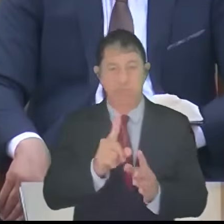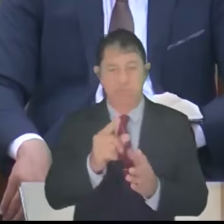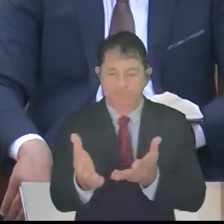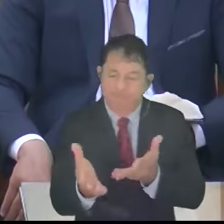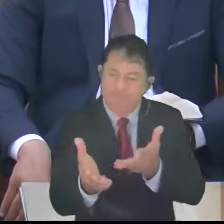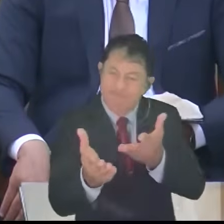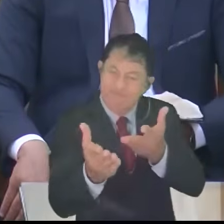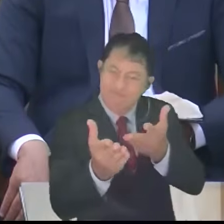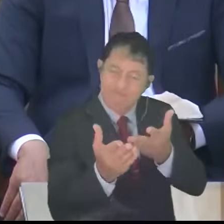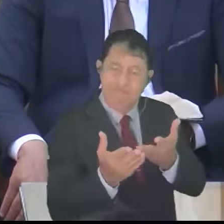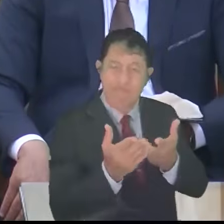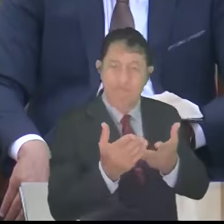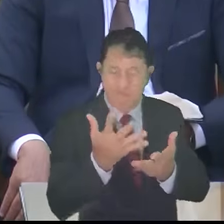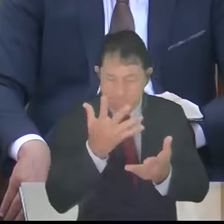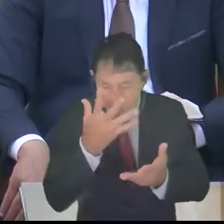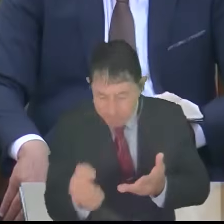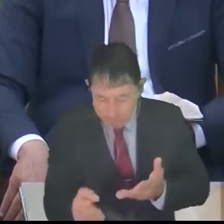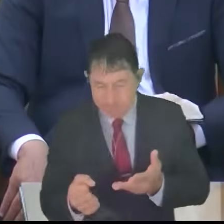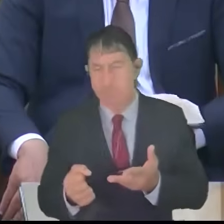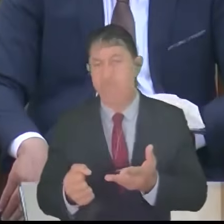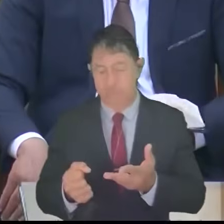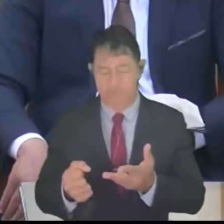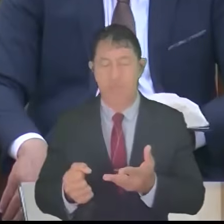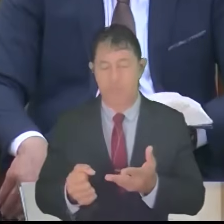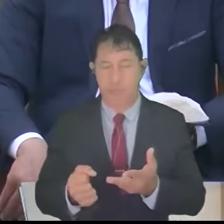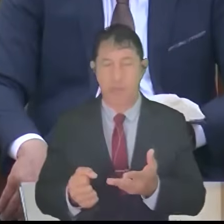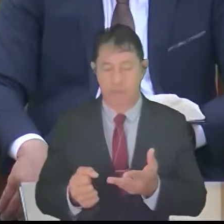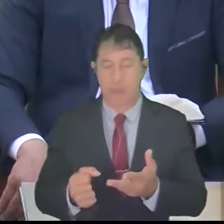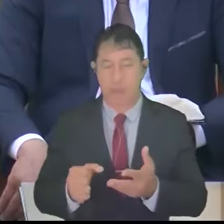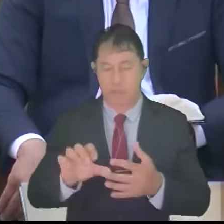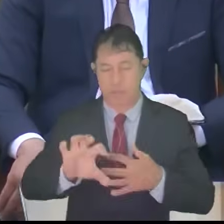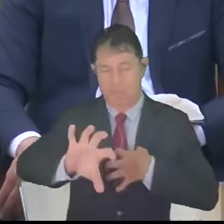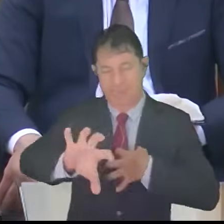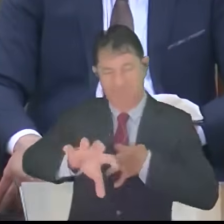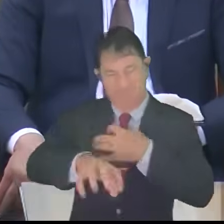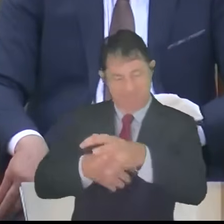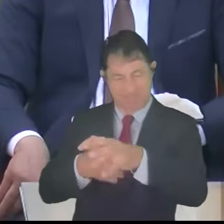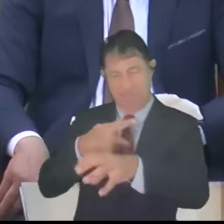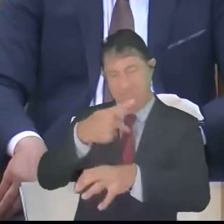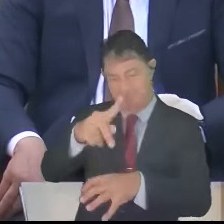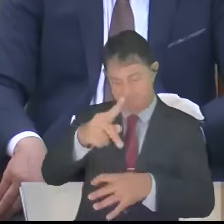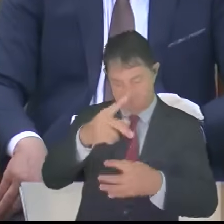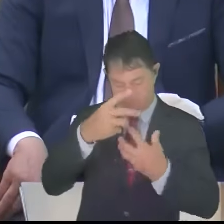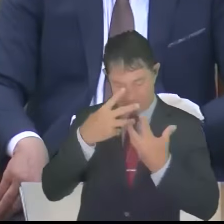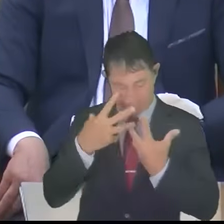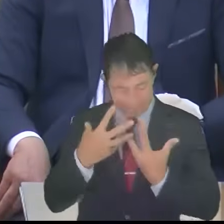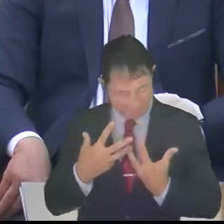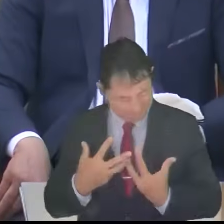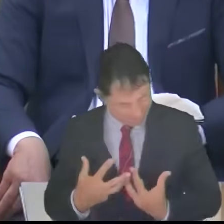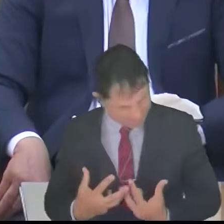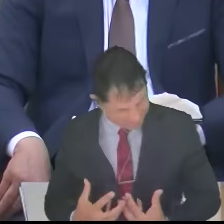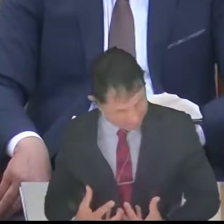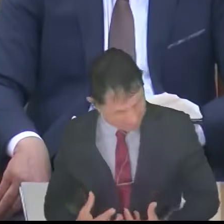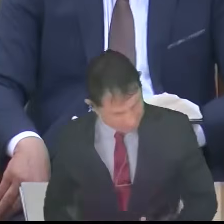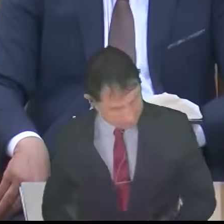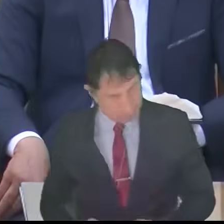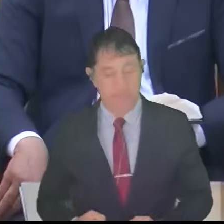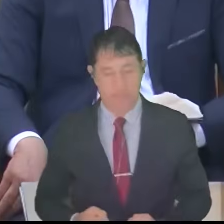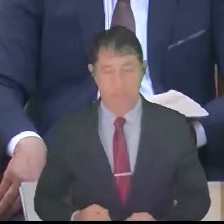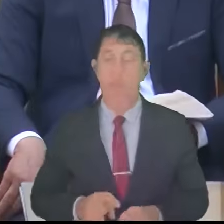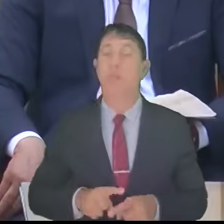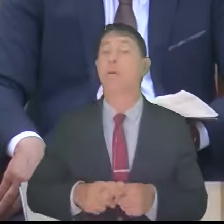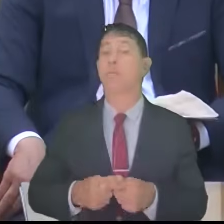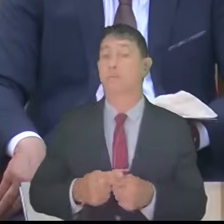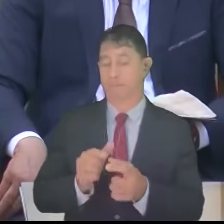como Salvador, e eu vou tirar essa carga das suas costas. Aleluia. Mas Ele diz